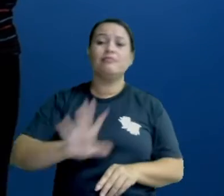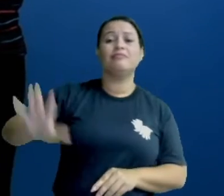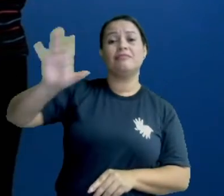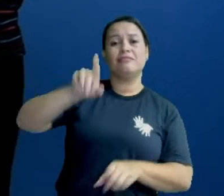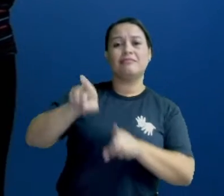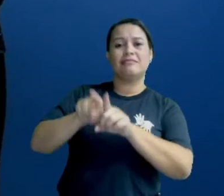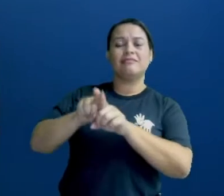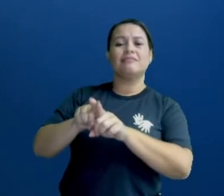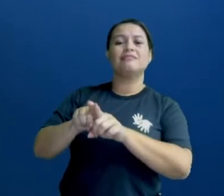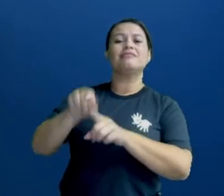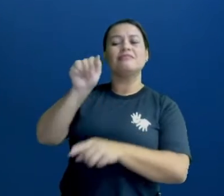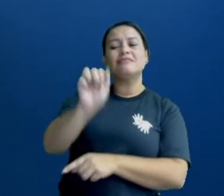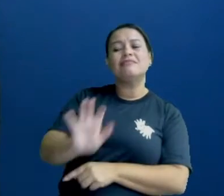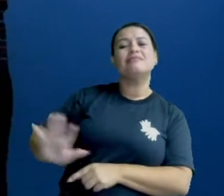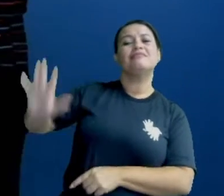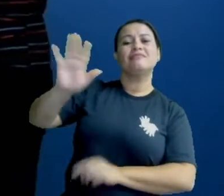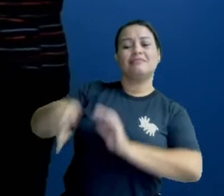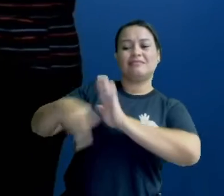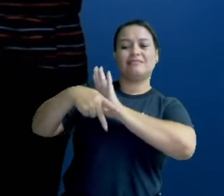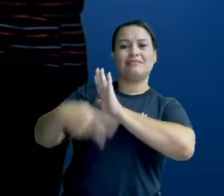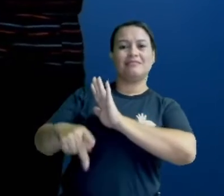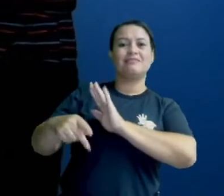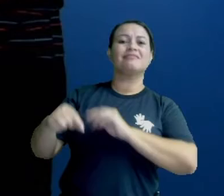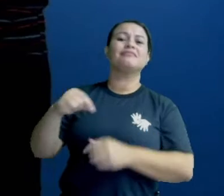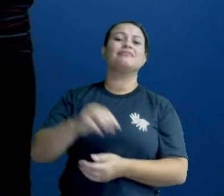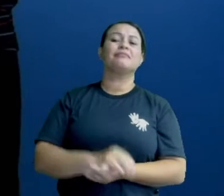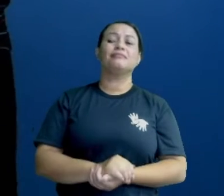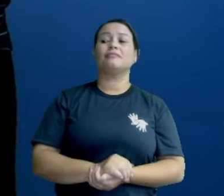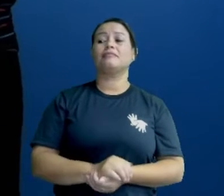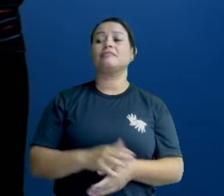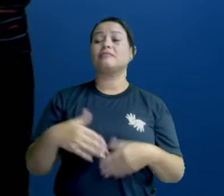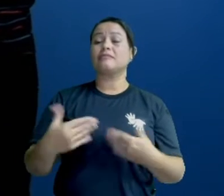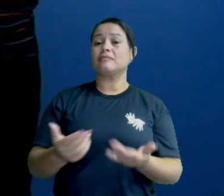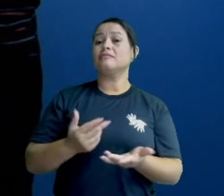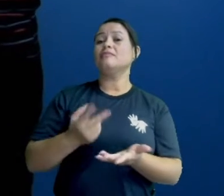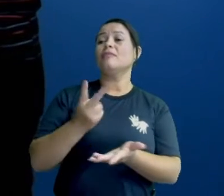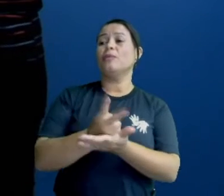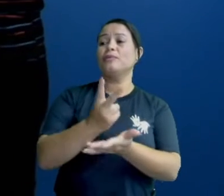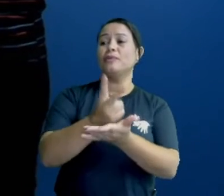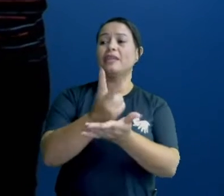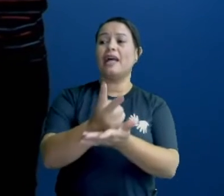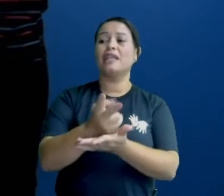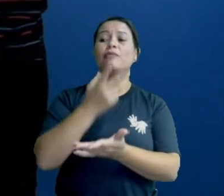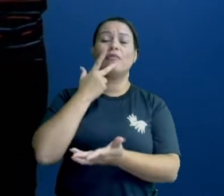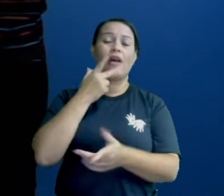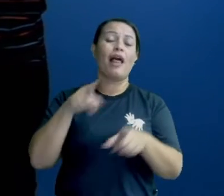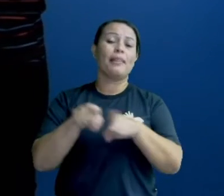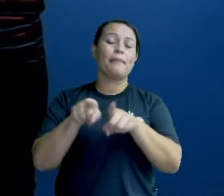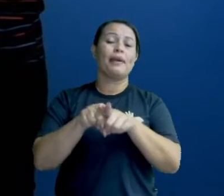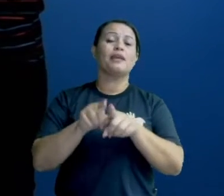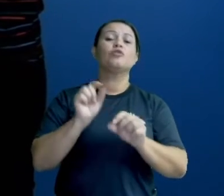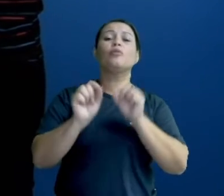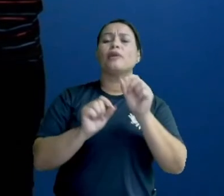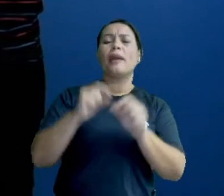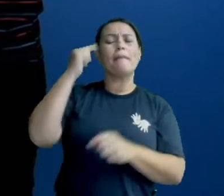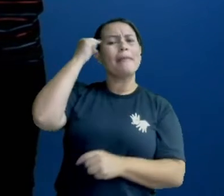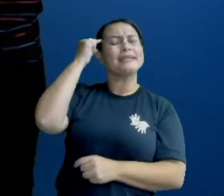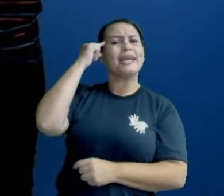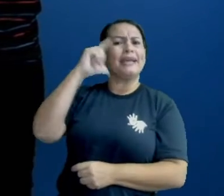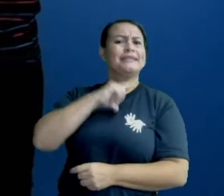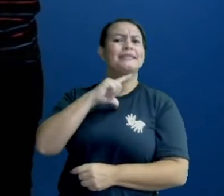também povos asiáticos que aqui pisaram, tá? Bem, dando continuidade a essa questão, é importante pensar que